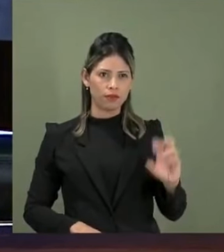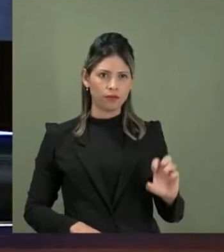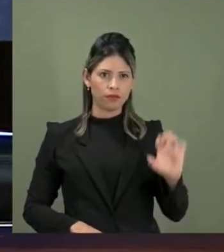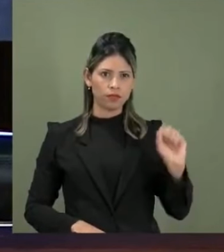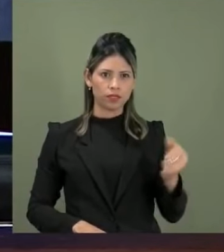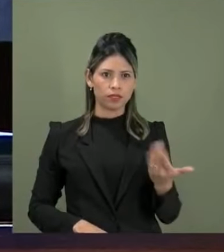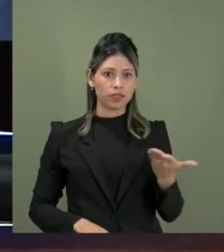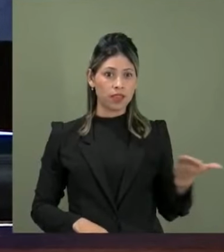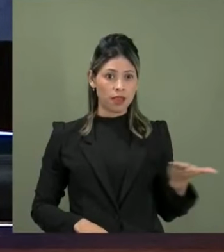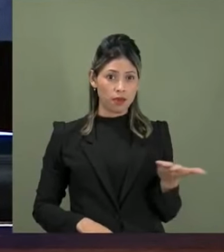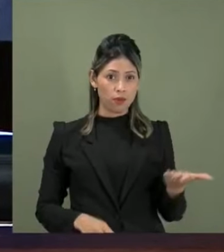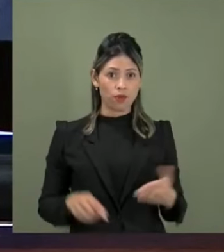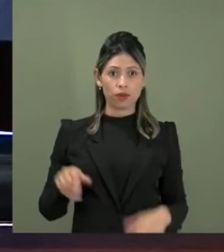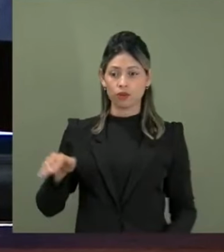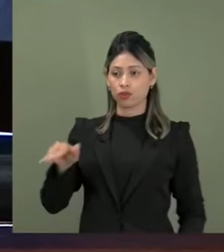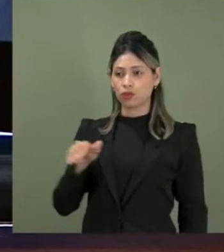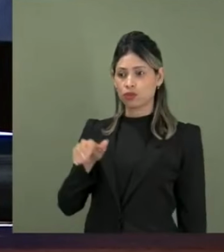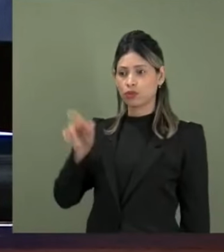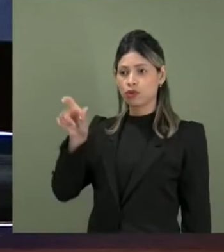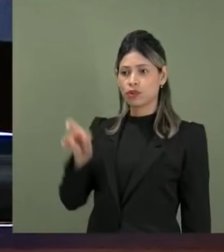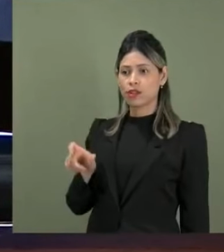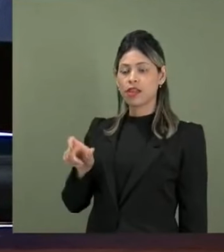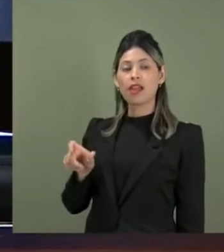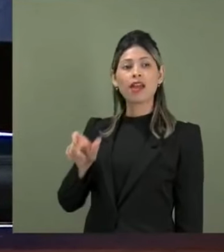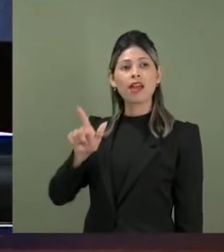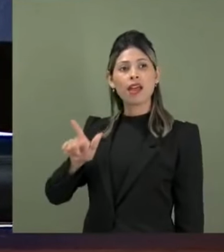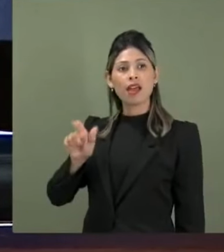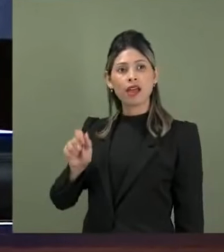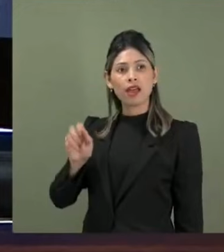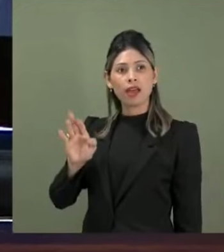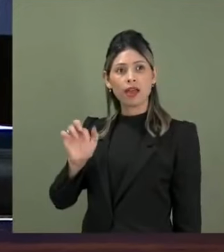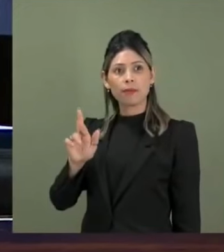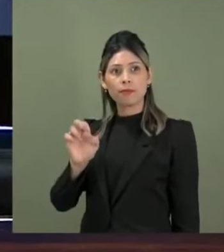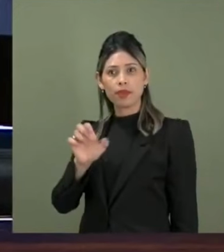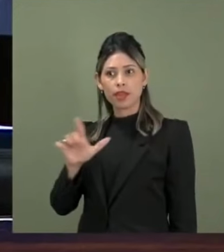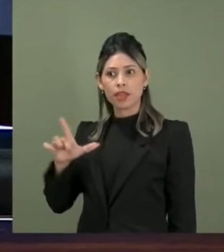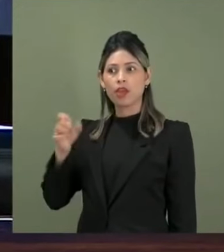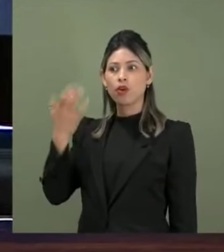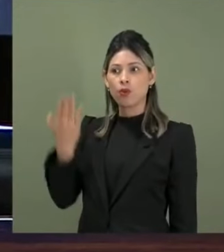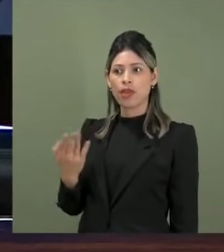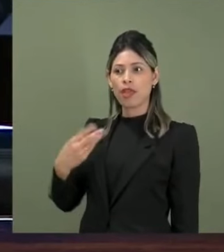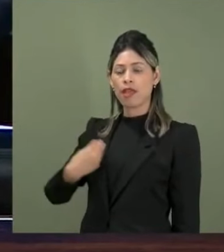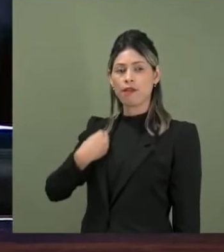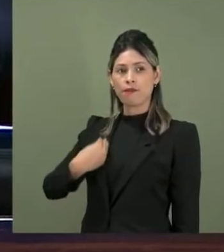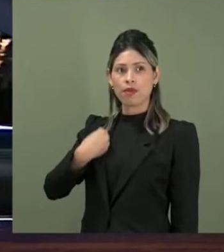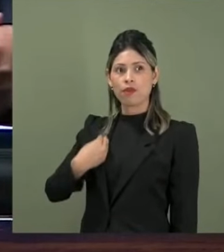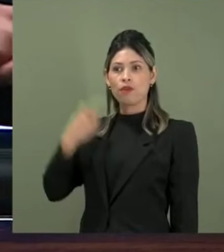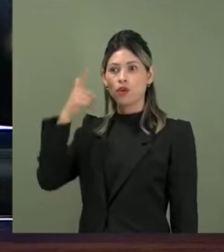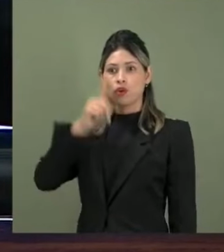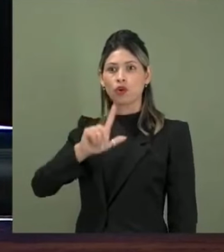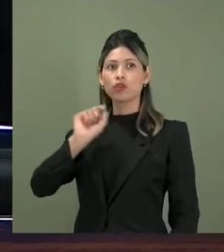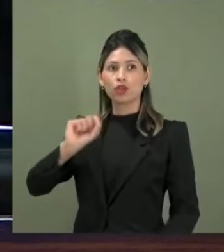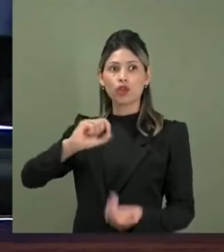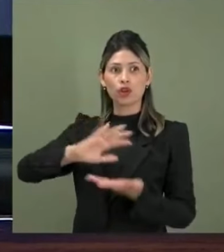Passa a palavra agora ao senhor Gabriel Waldmann, sobrevivente do Holocausto Húngaro,